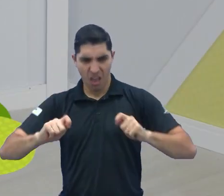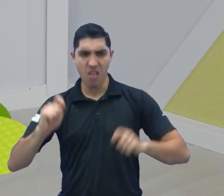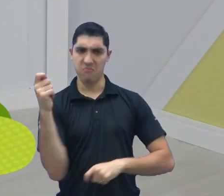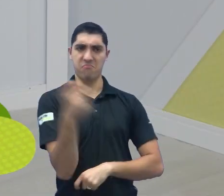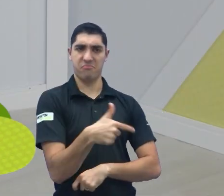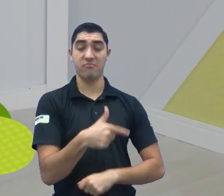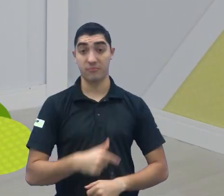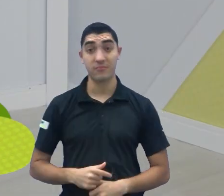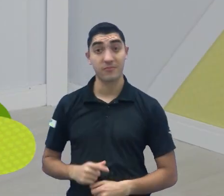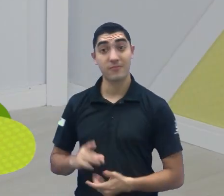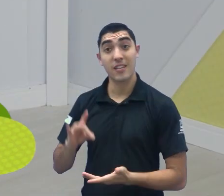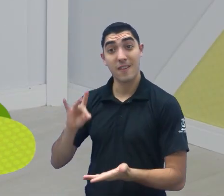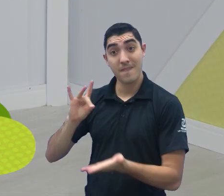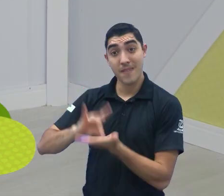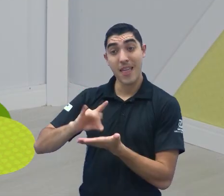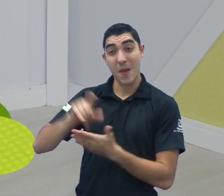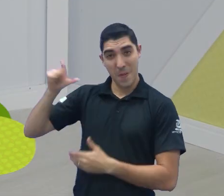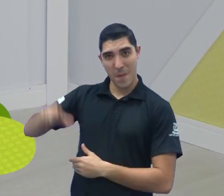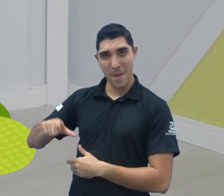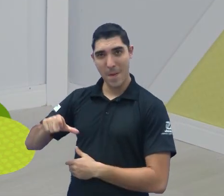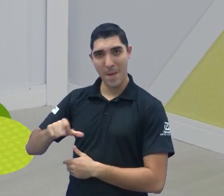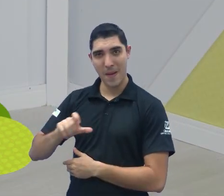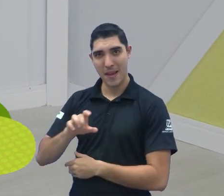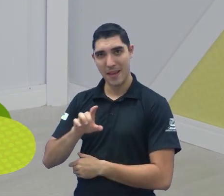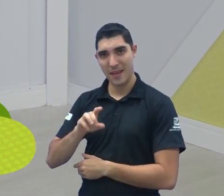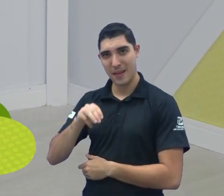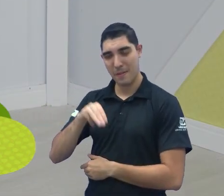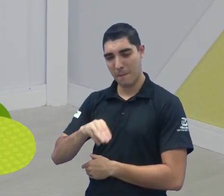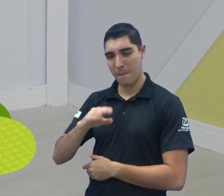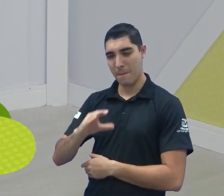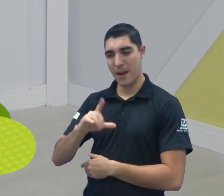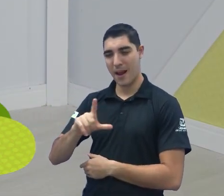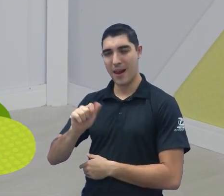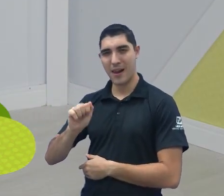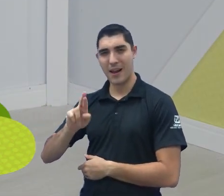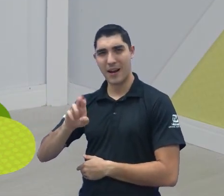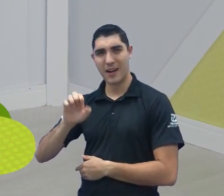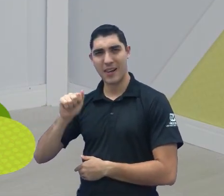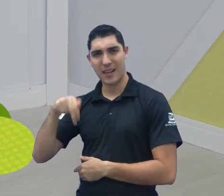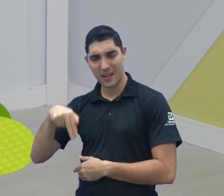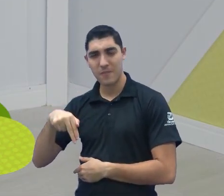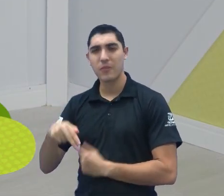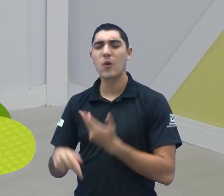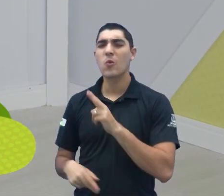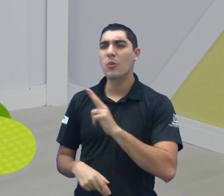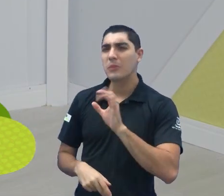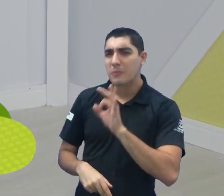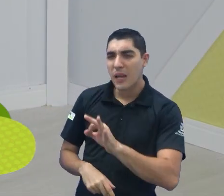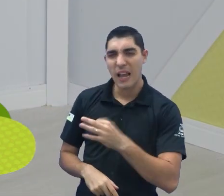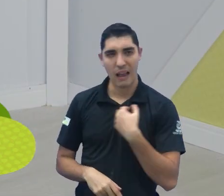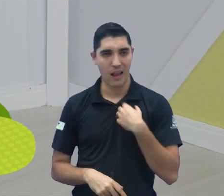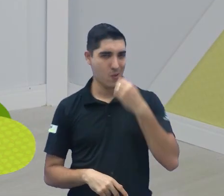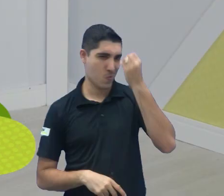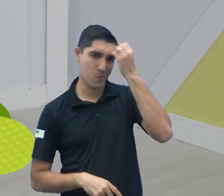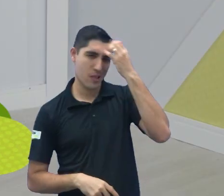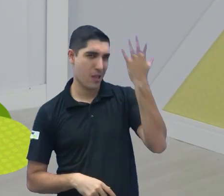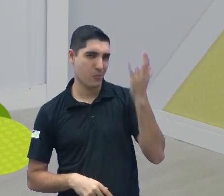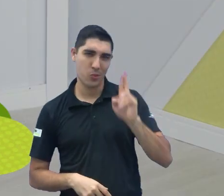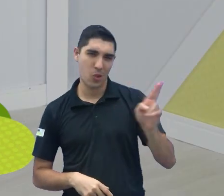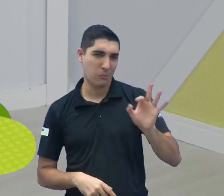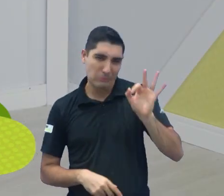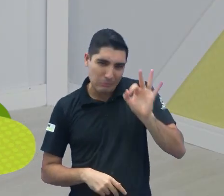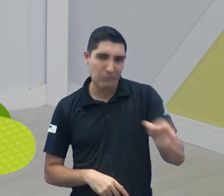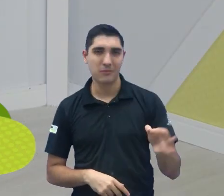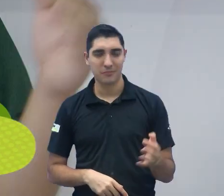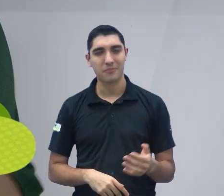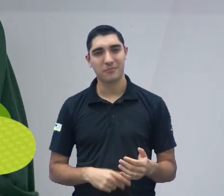o McClanahan, como é que ele falou mesmo que era a pronúncia correta? Não lembro. Também não vou lembrar, mas para nós é McClanahan. McClanahan. Assim que